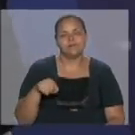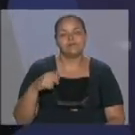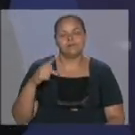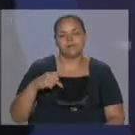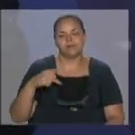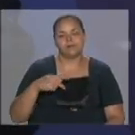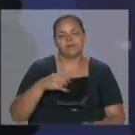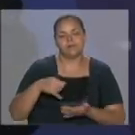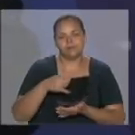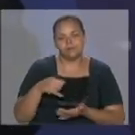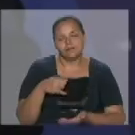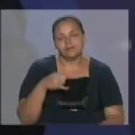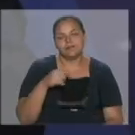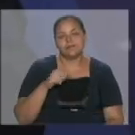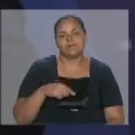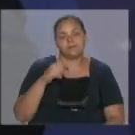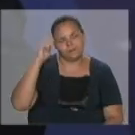90% de chance de ter